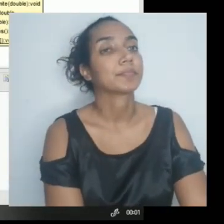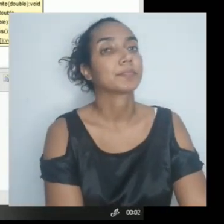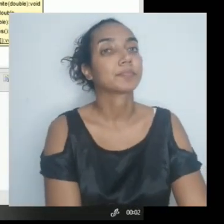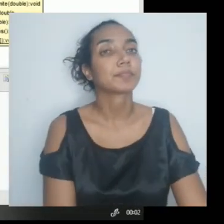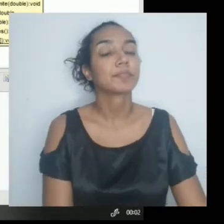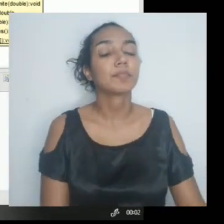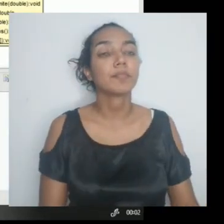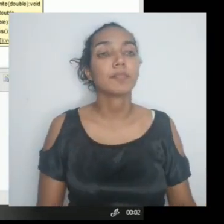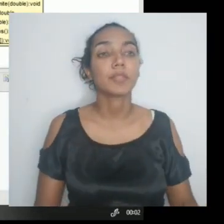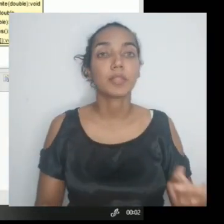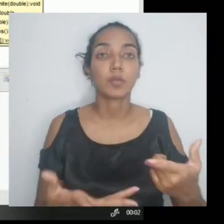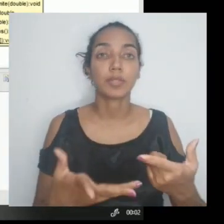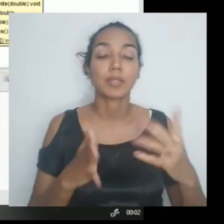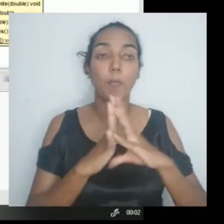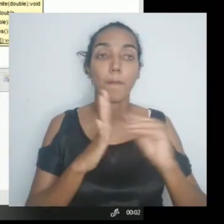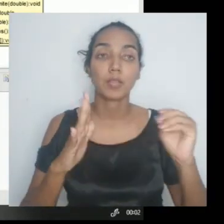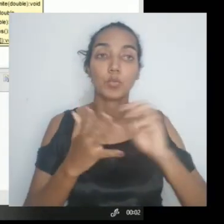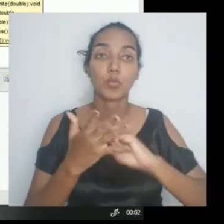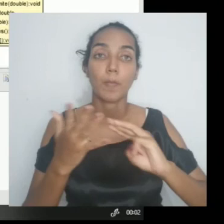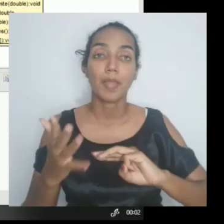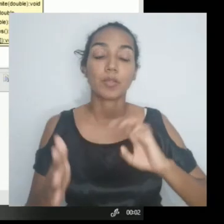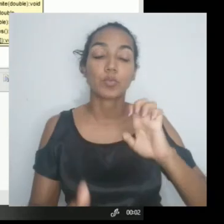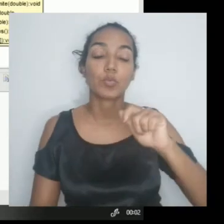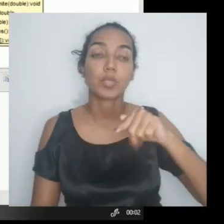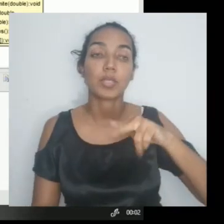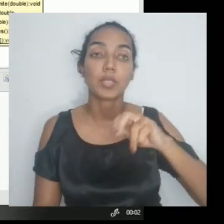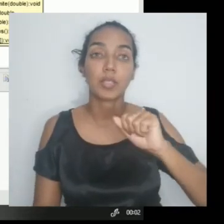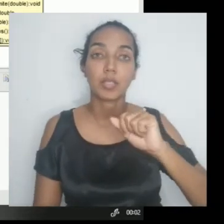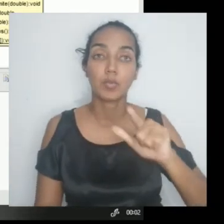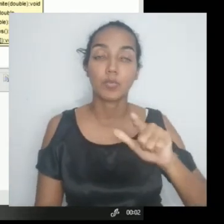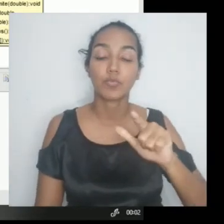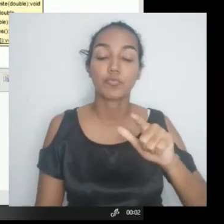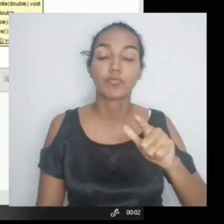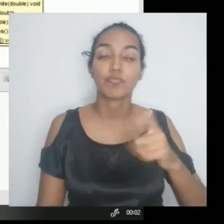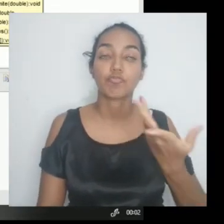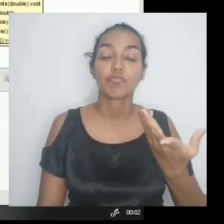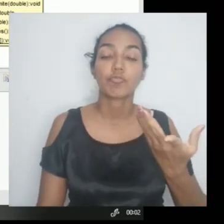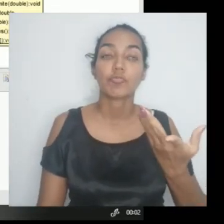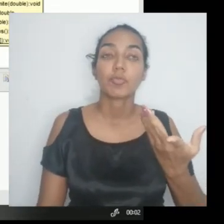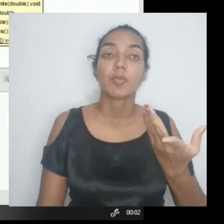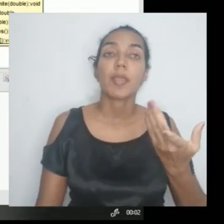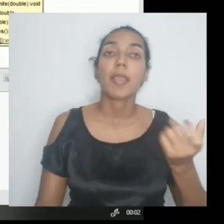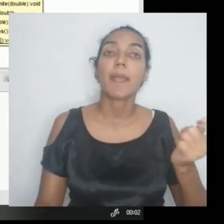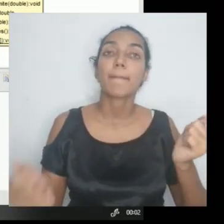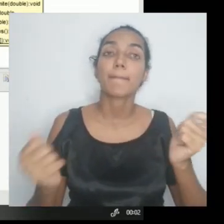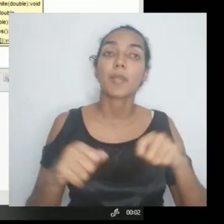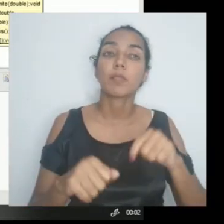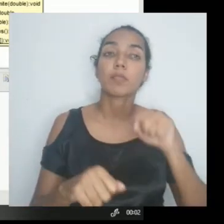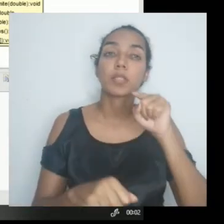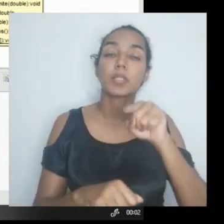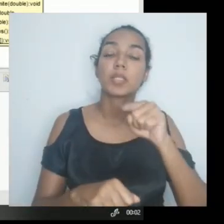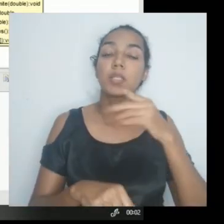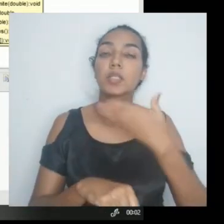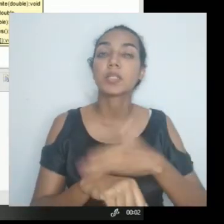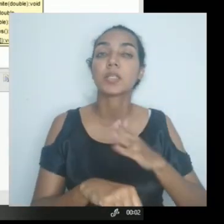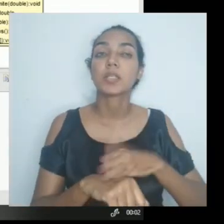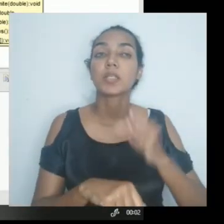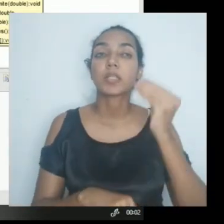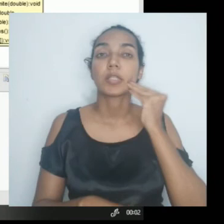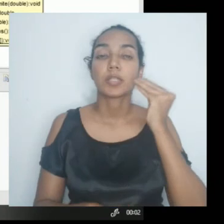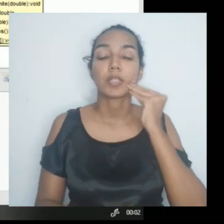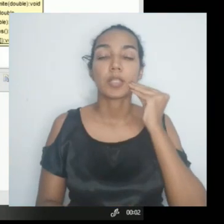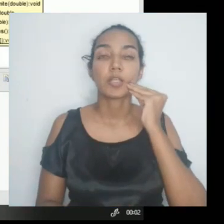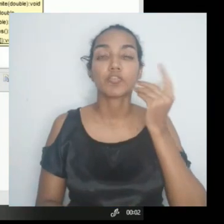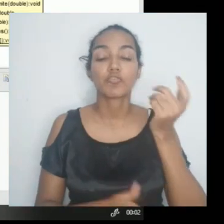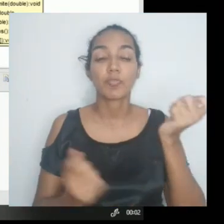permitindo com que esse teste seja possível. Beleza, pessoal? Era isso que eu tinha para falar para